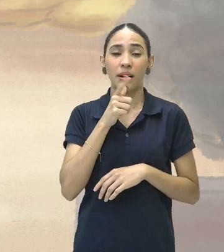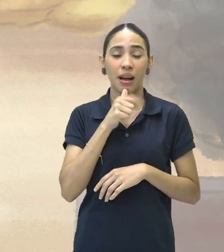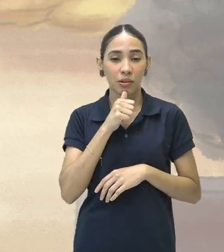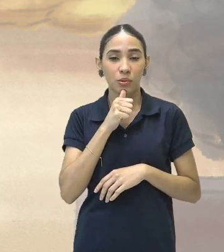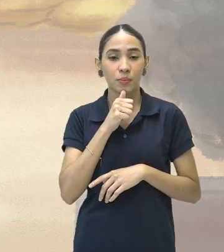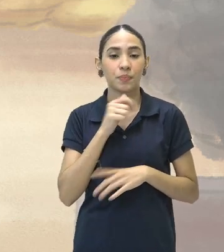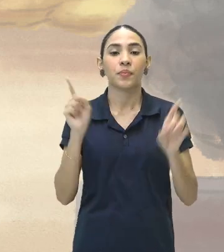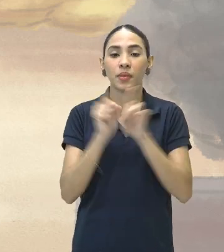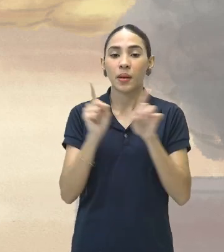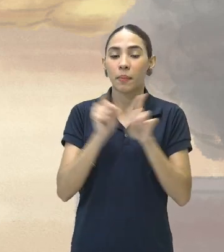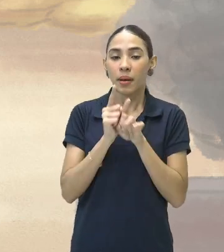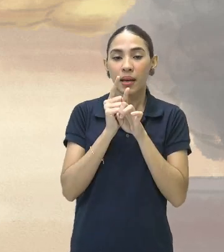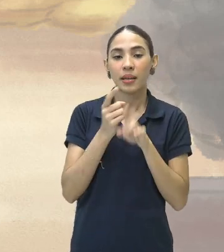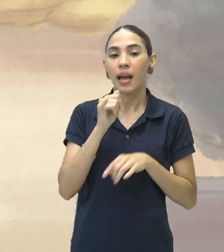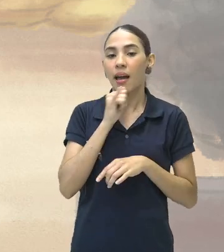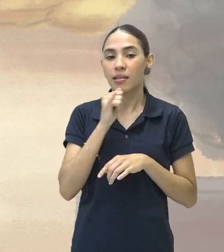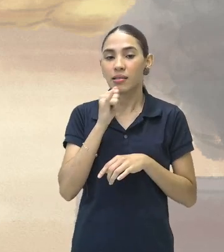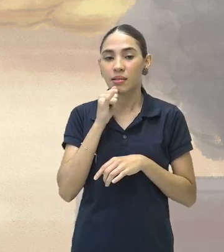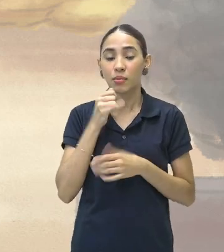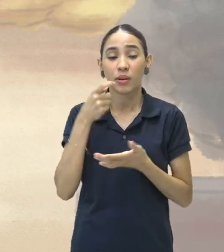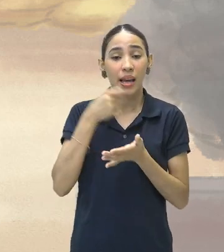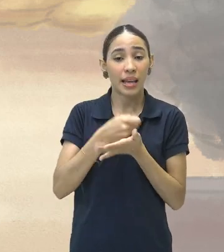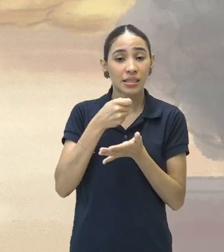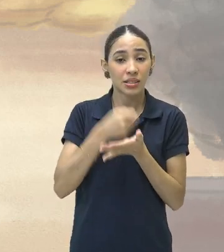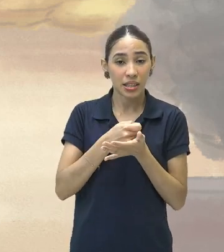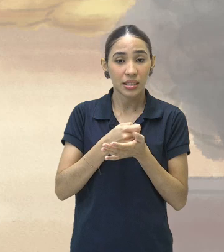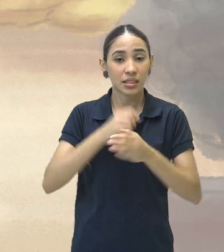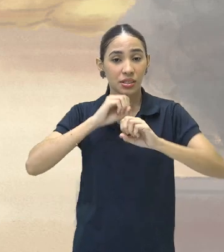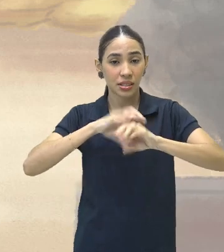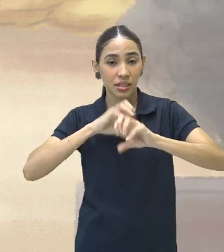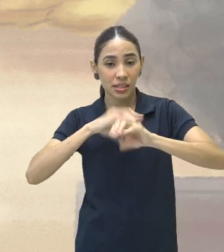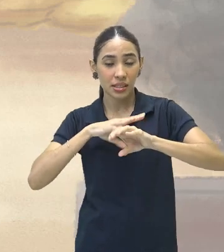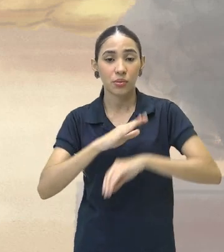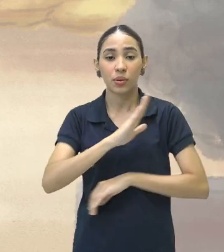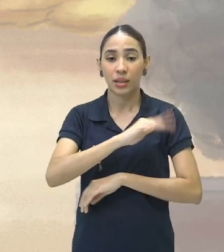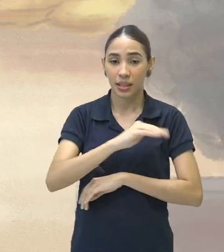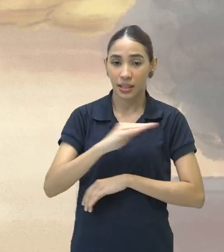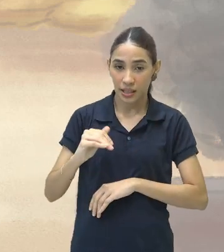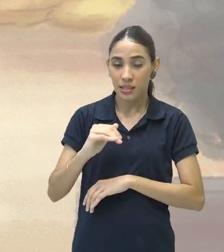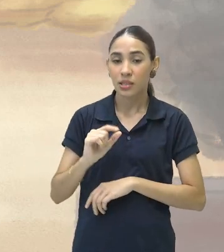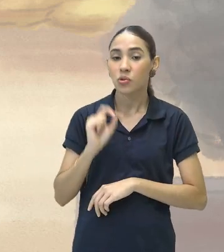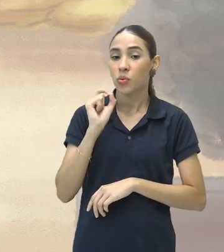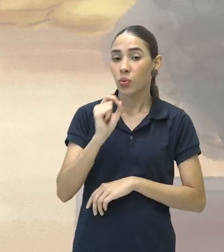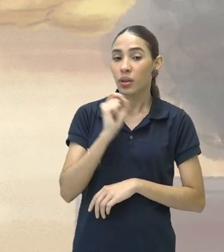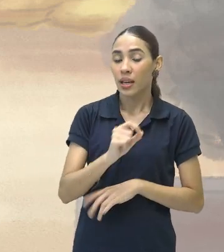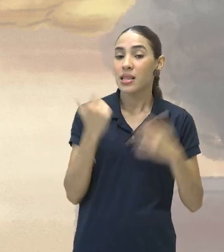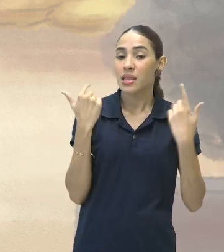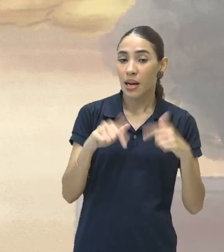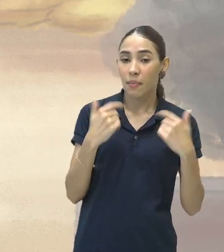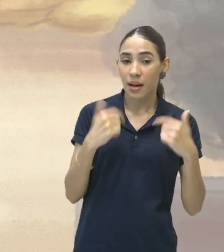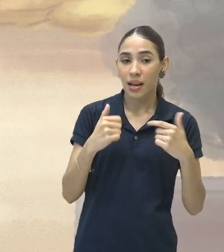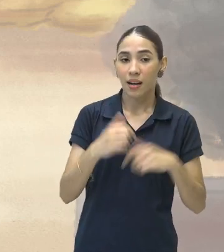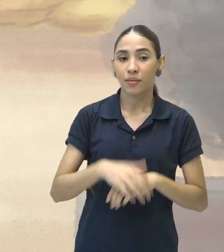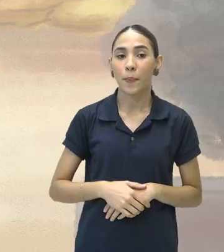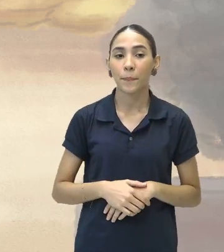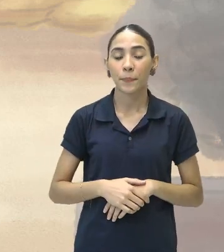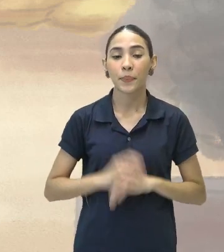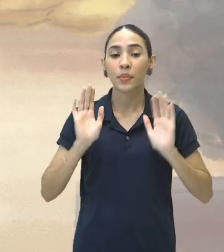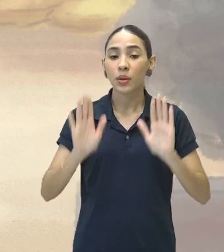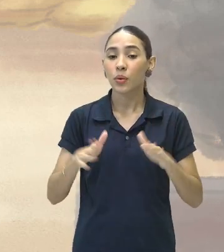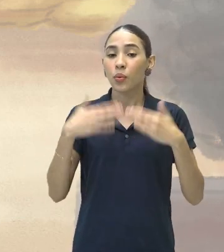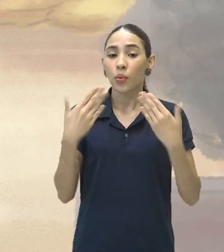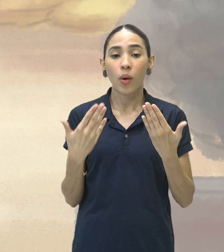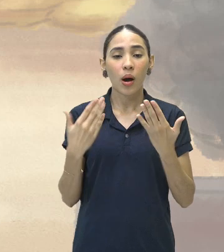Então, ele também introduziu a exigência de educação para crianças que trabalhavam. E quais são